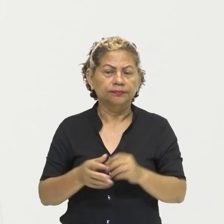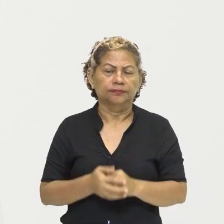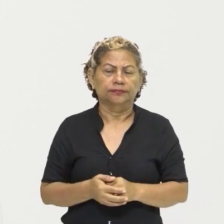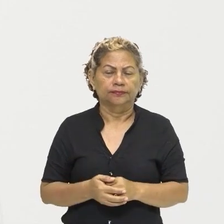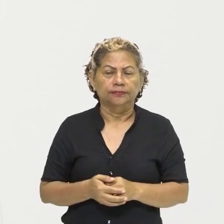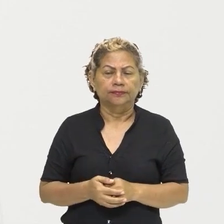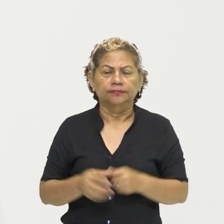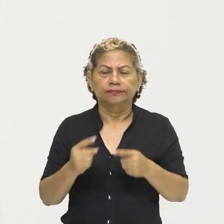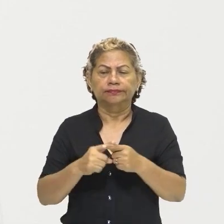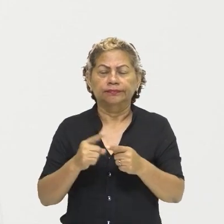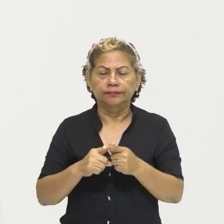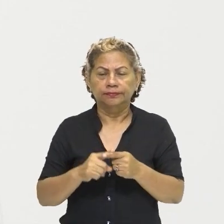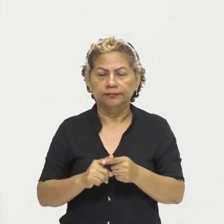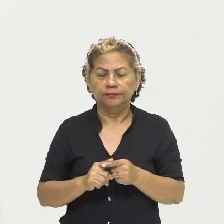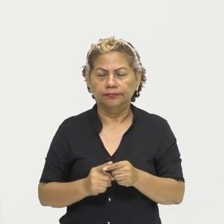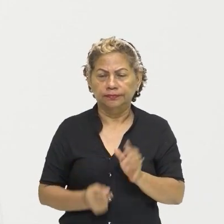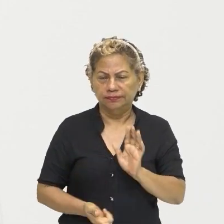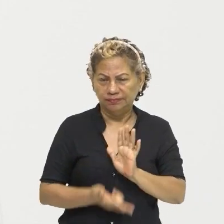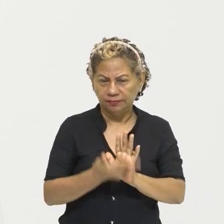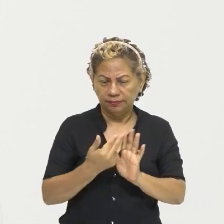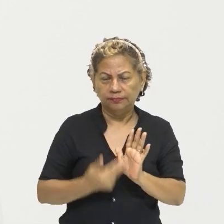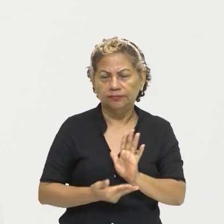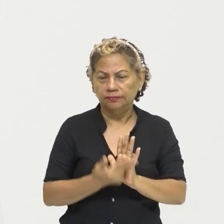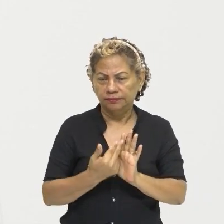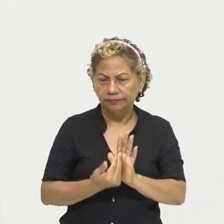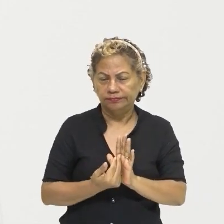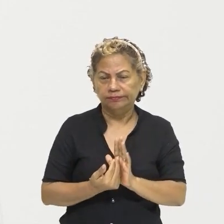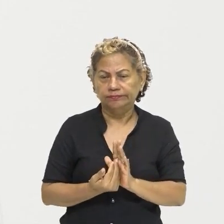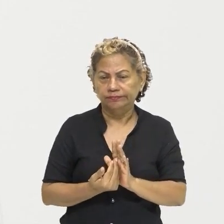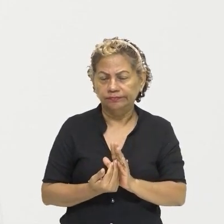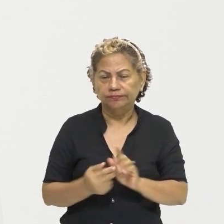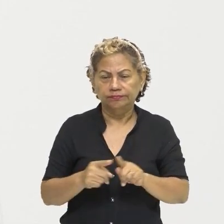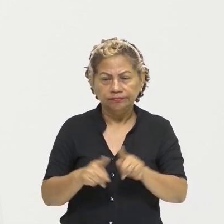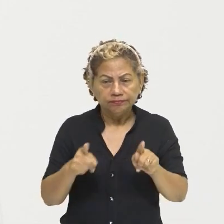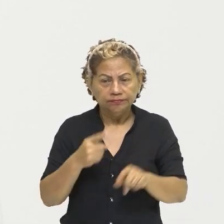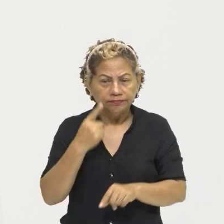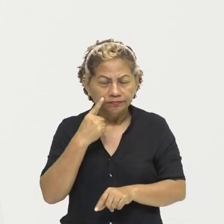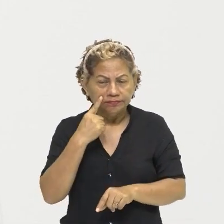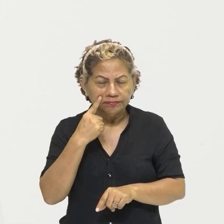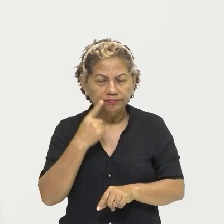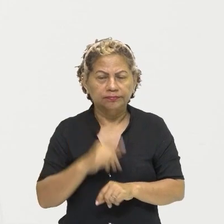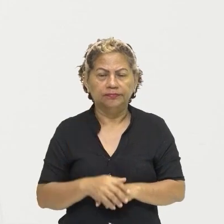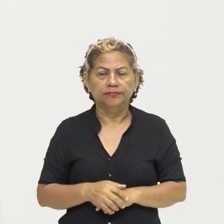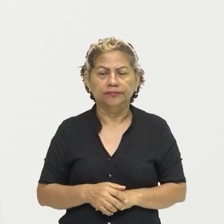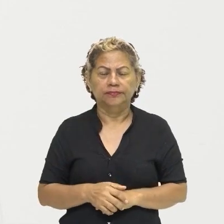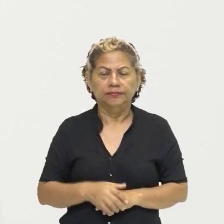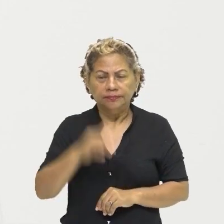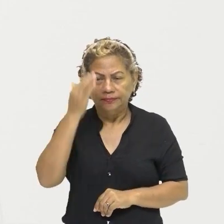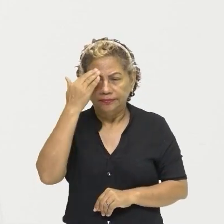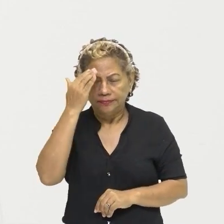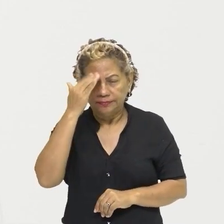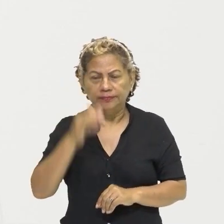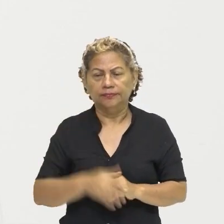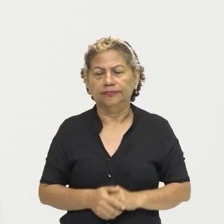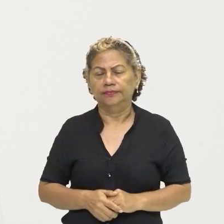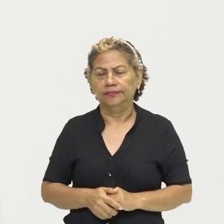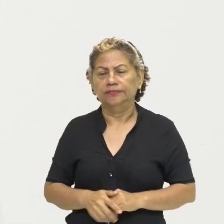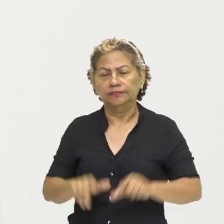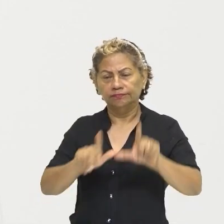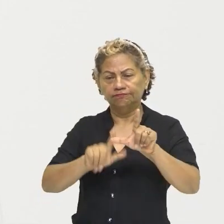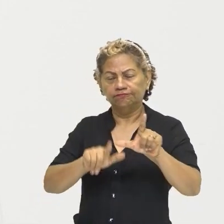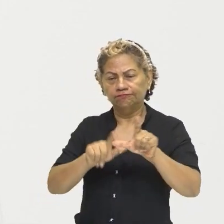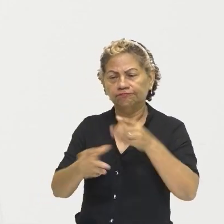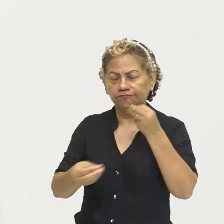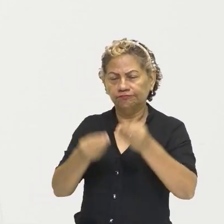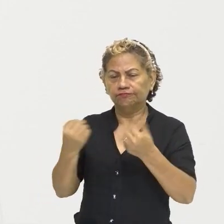escala esse desenho, o segmento de reta SH, do que ele está falando? O segmento de reta SH